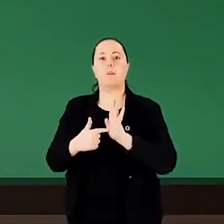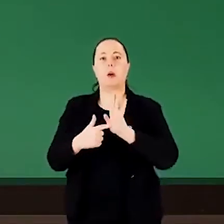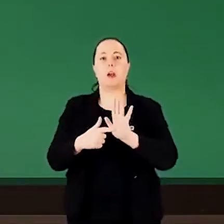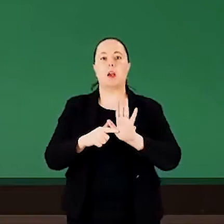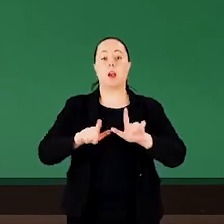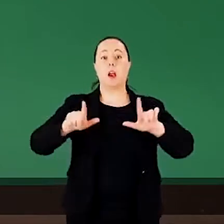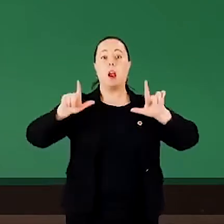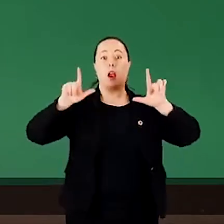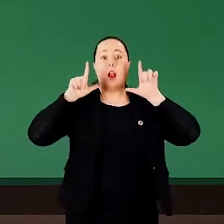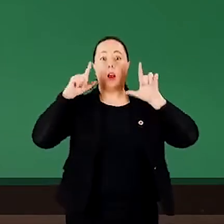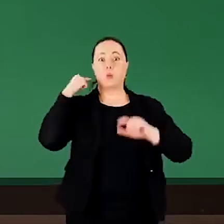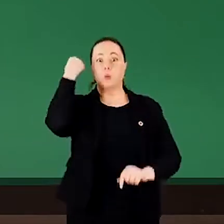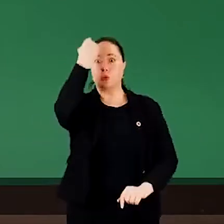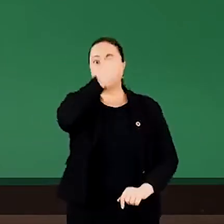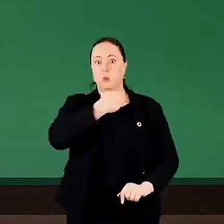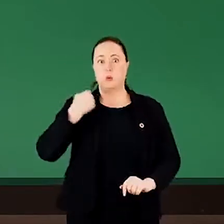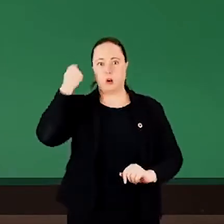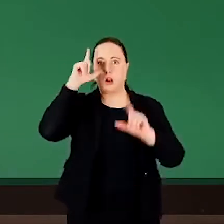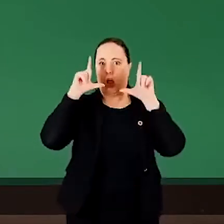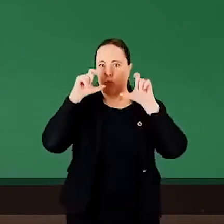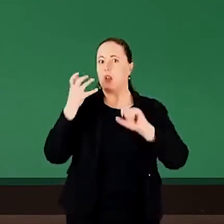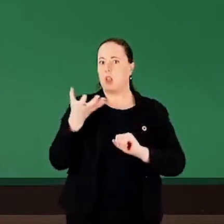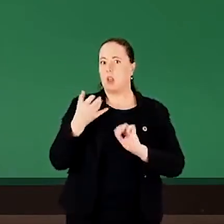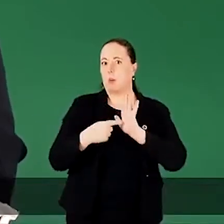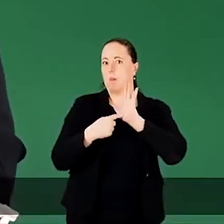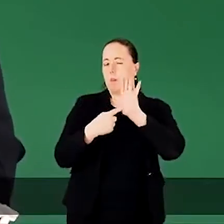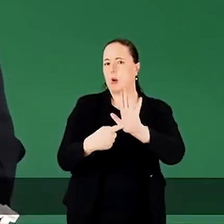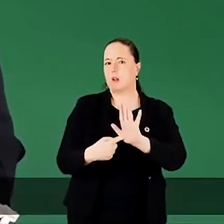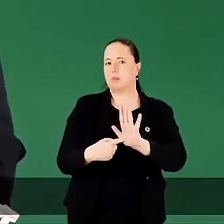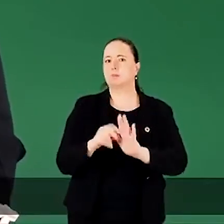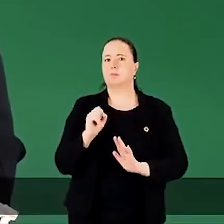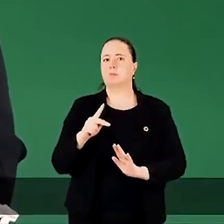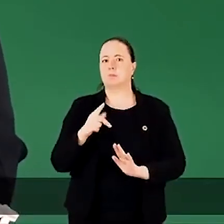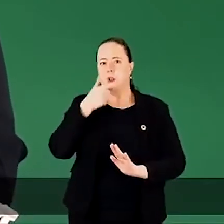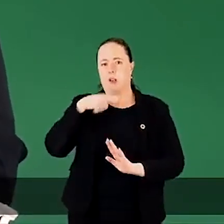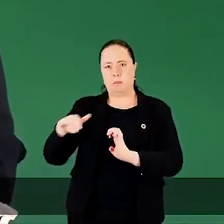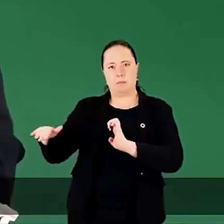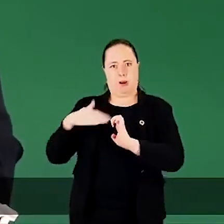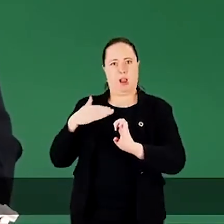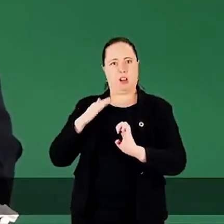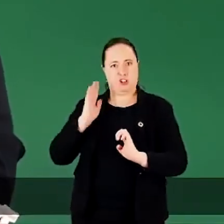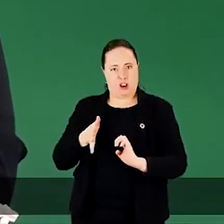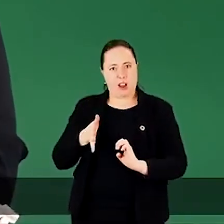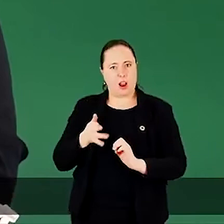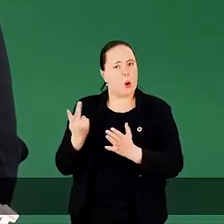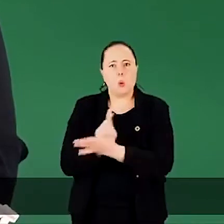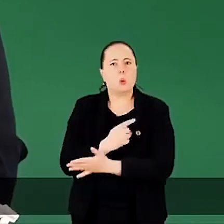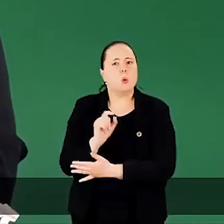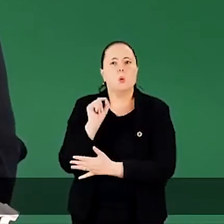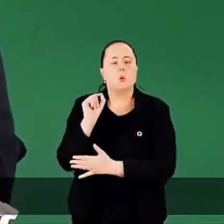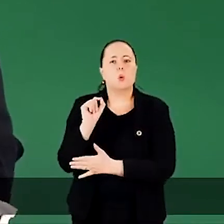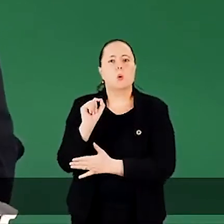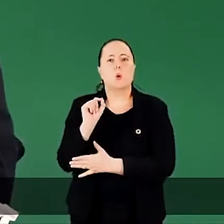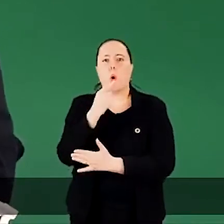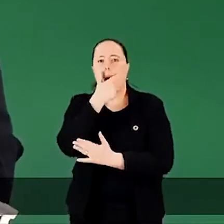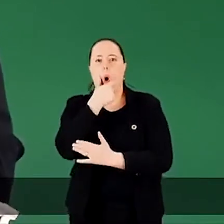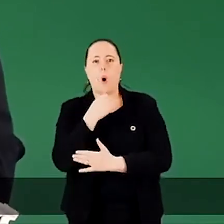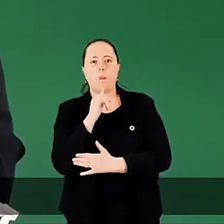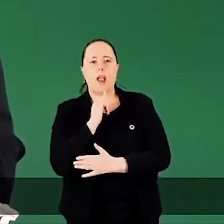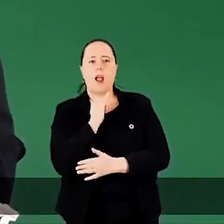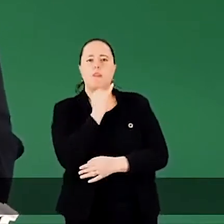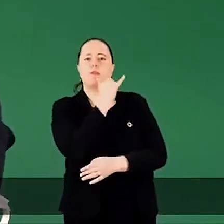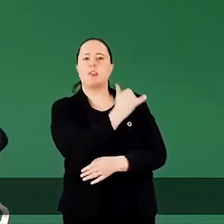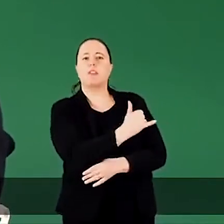mostrarem o rosto deles nas fotos sem roupa. De posse das fotos dos meninos sem roupas, mostrando